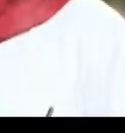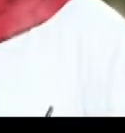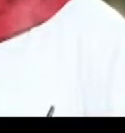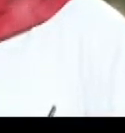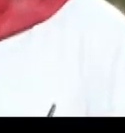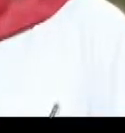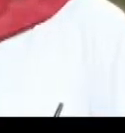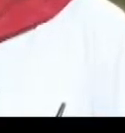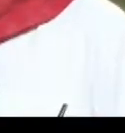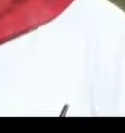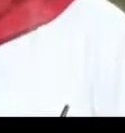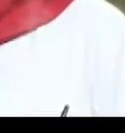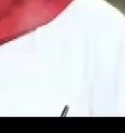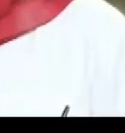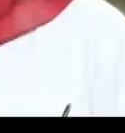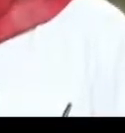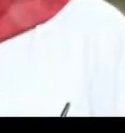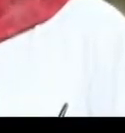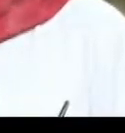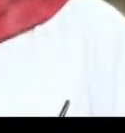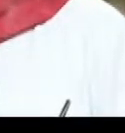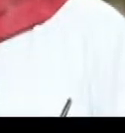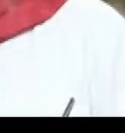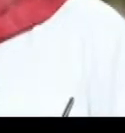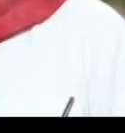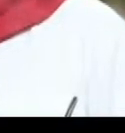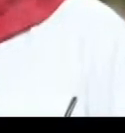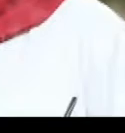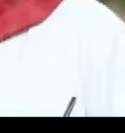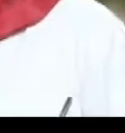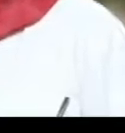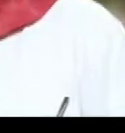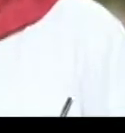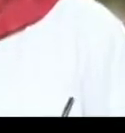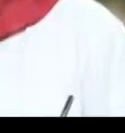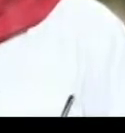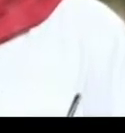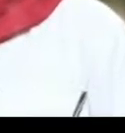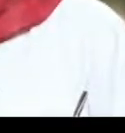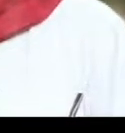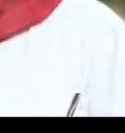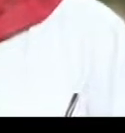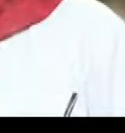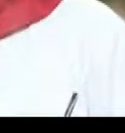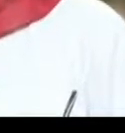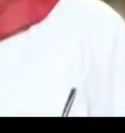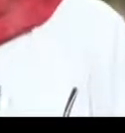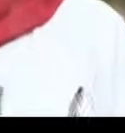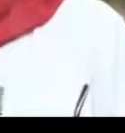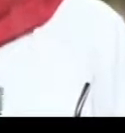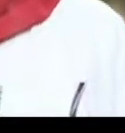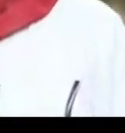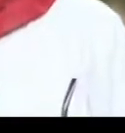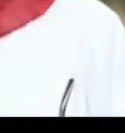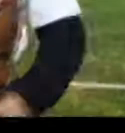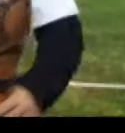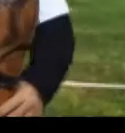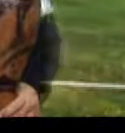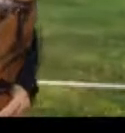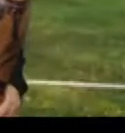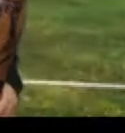Xê, eu sou o guri de Uruguaiana e tô aqui para dar um depoimento. Eu sou viciado. Viciado em